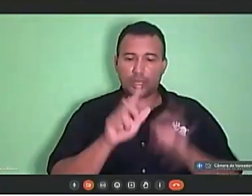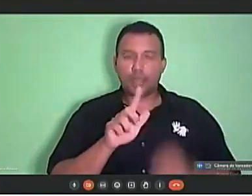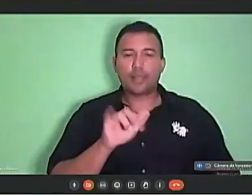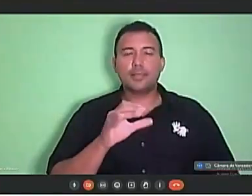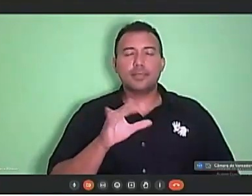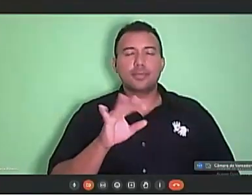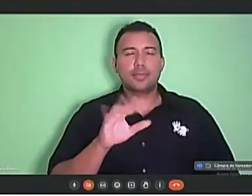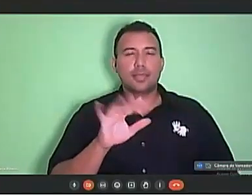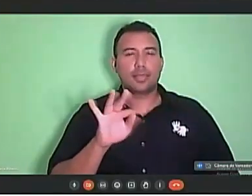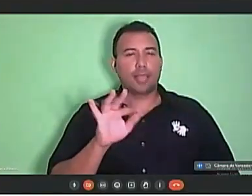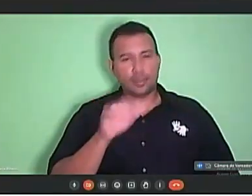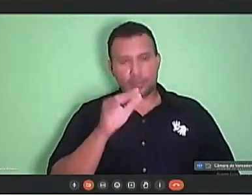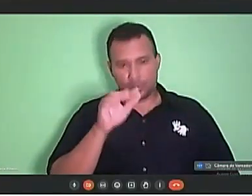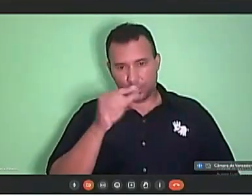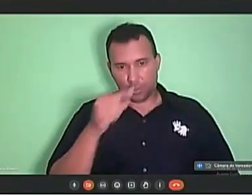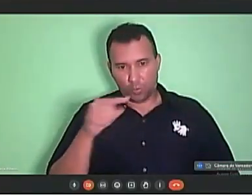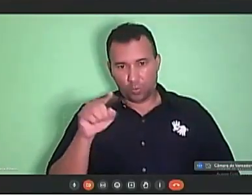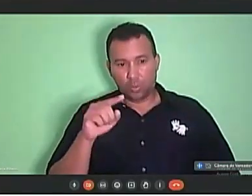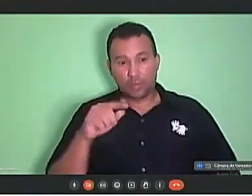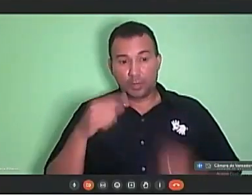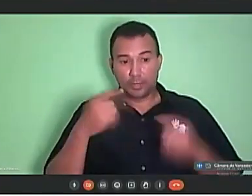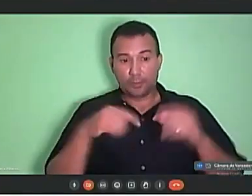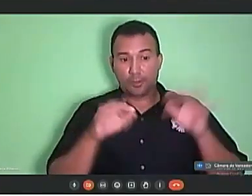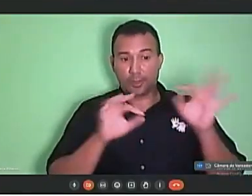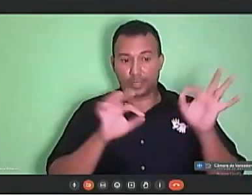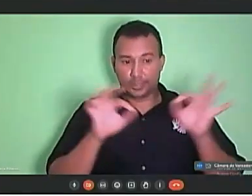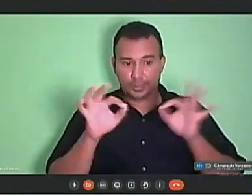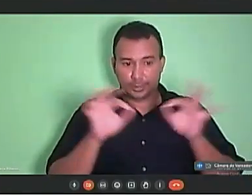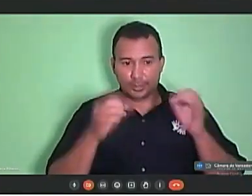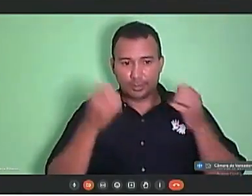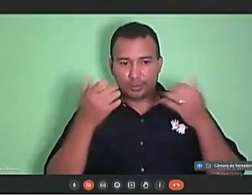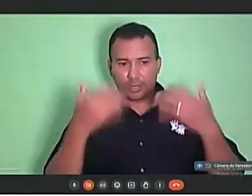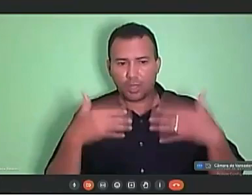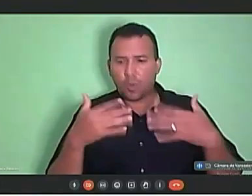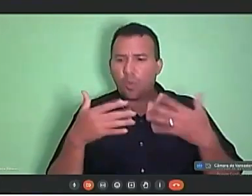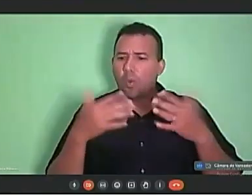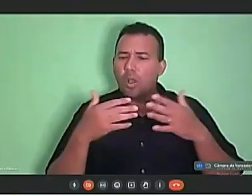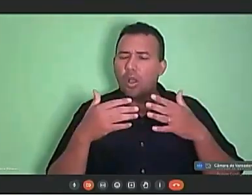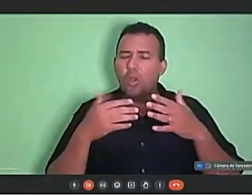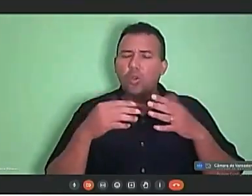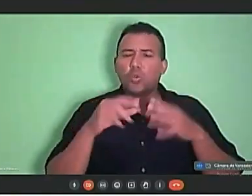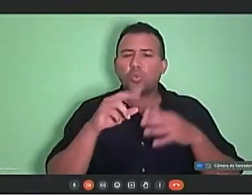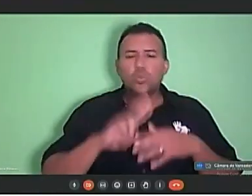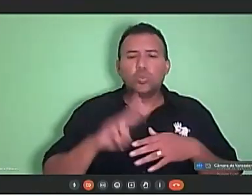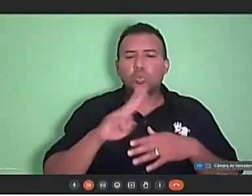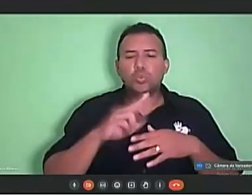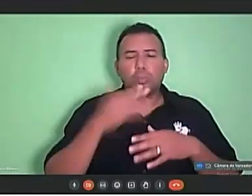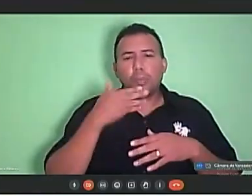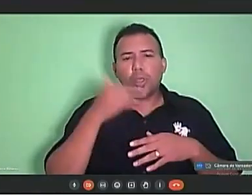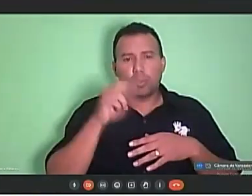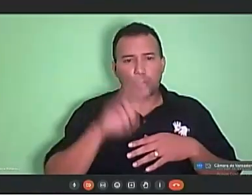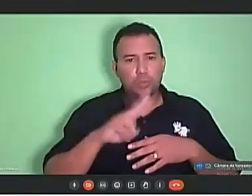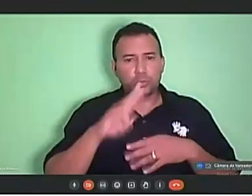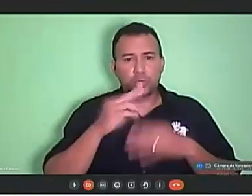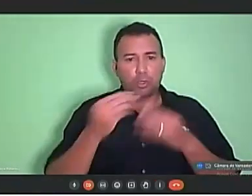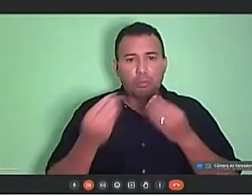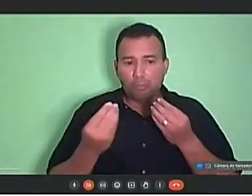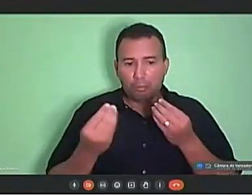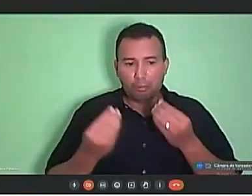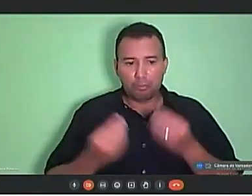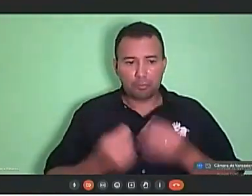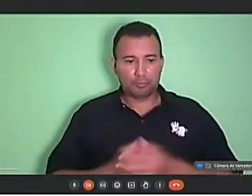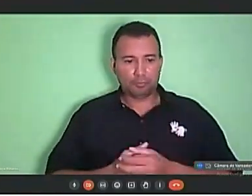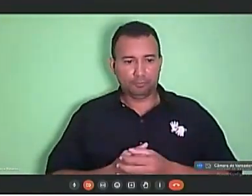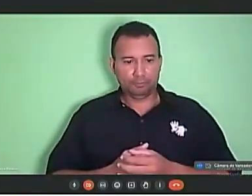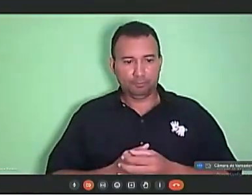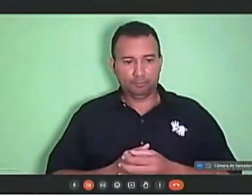esse canal, dizer qual que é o método executivo que vai usar, vai dragar, vai escavar seco, vai transportar, com que tipo de equipamento,